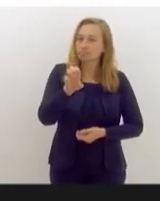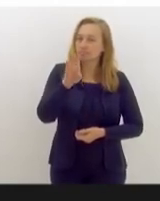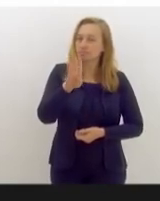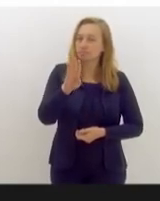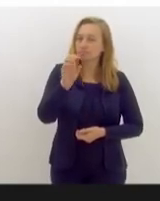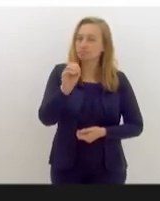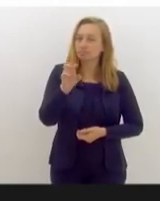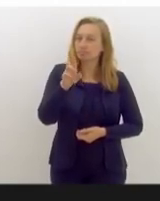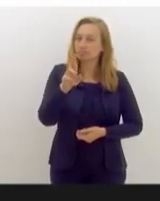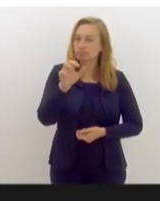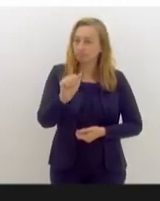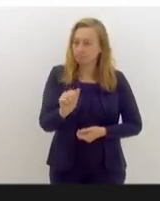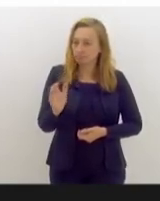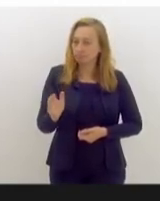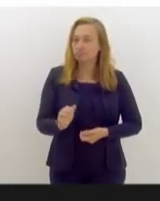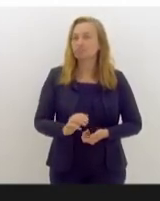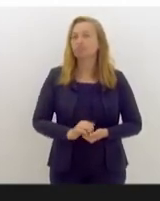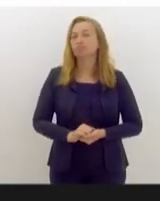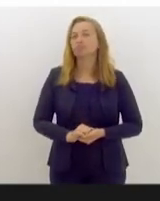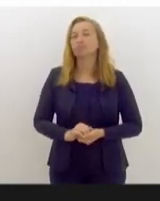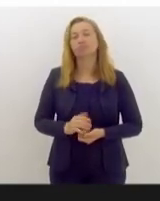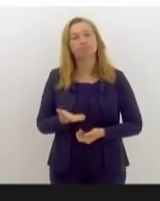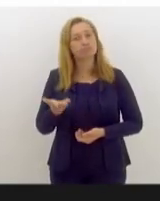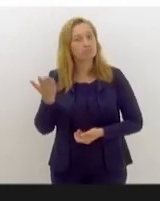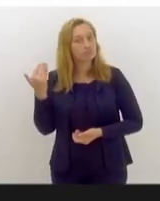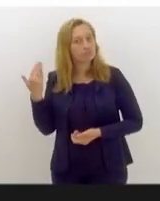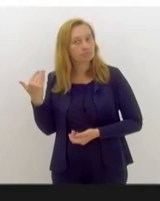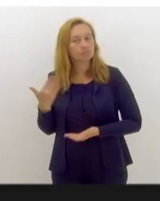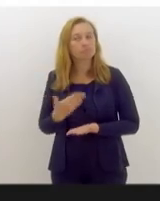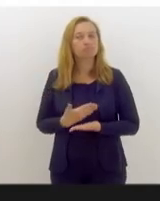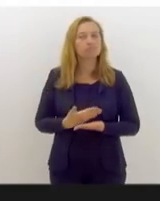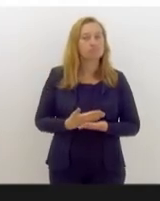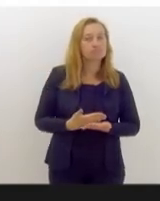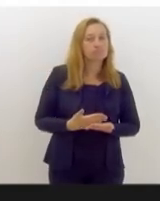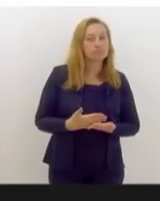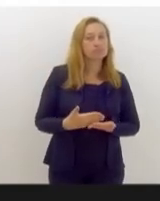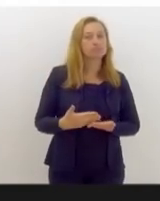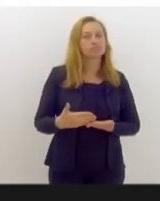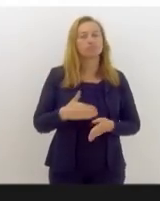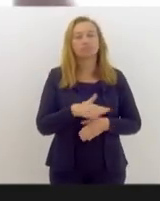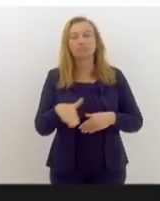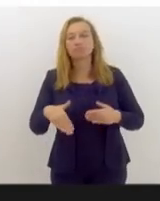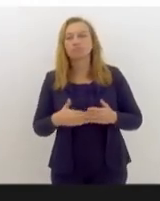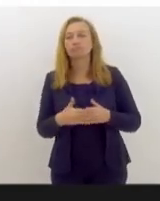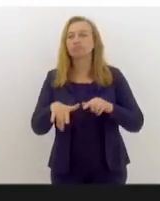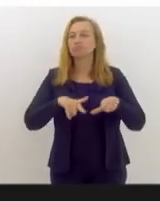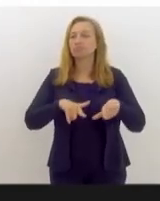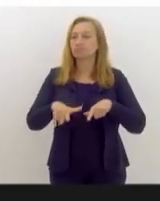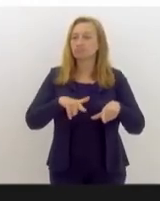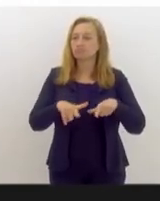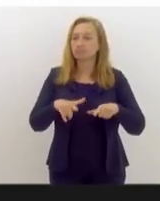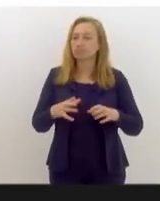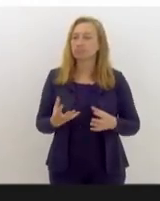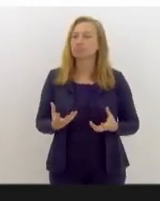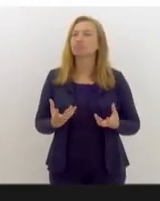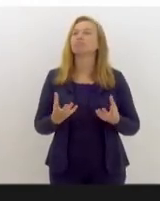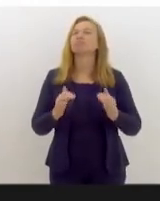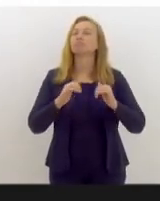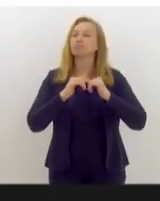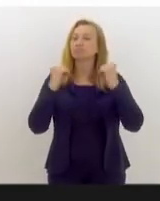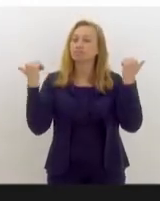Vicente, que à época, né, que começamos todo esse trabalho do Congresso,